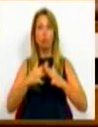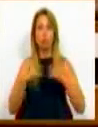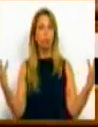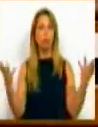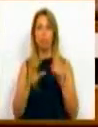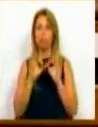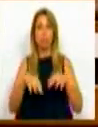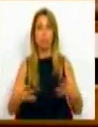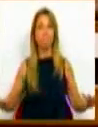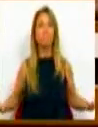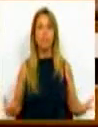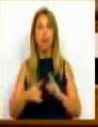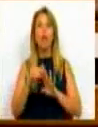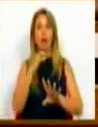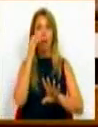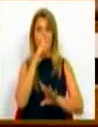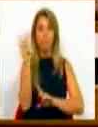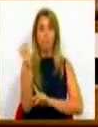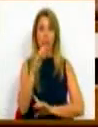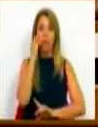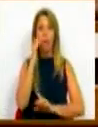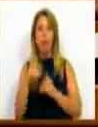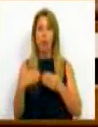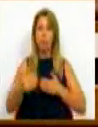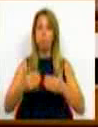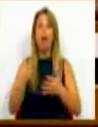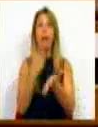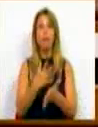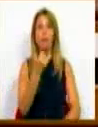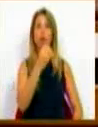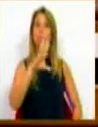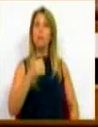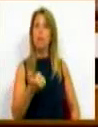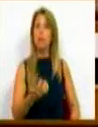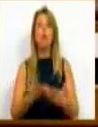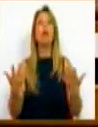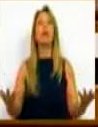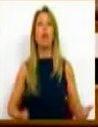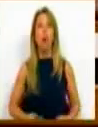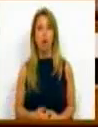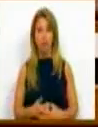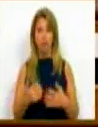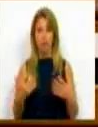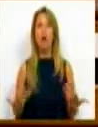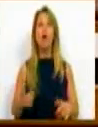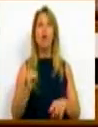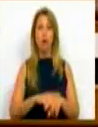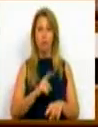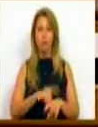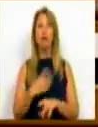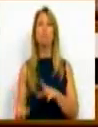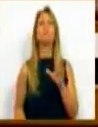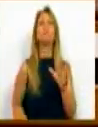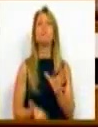fragilidades agravadas até 2015. E agora? Agora é tempo de recuperar